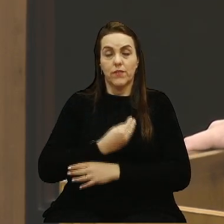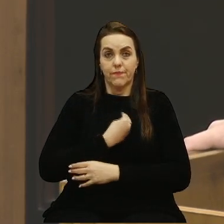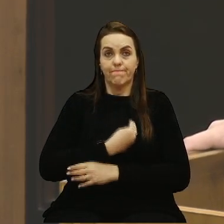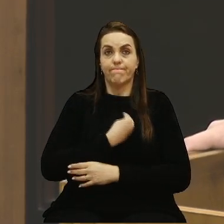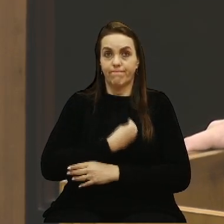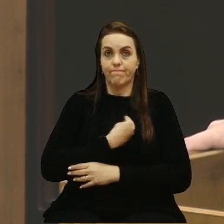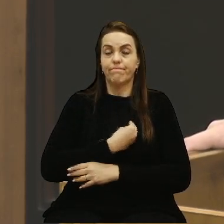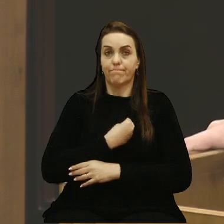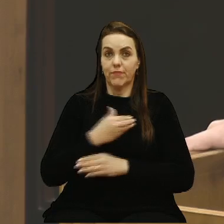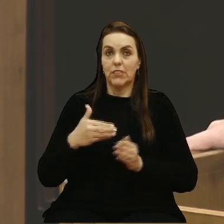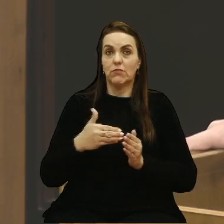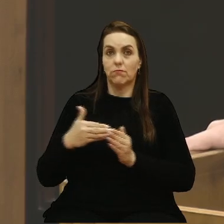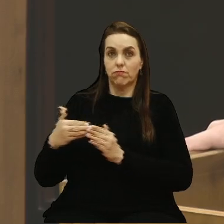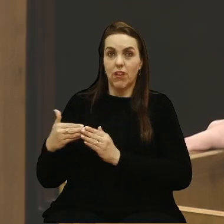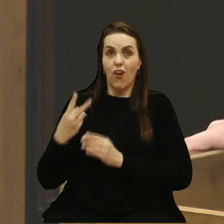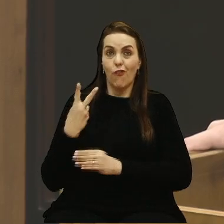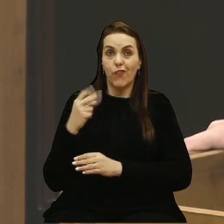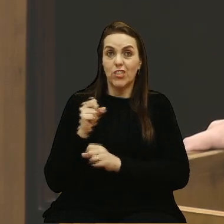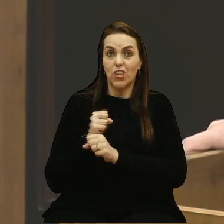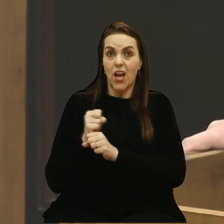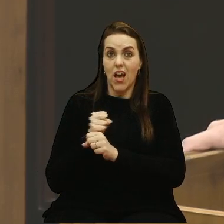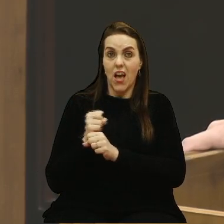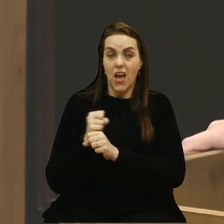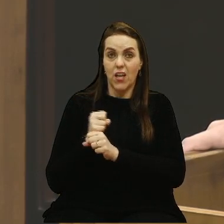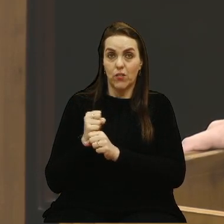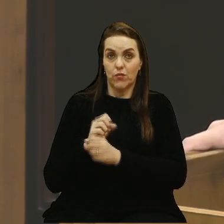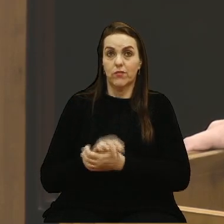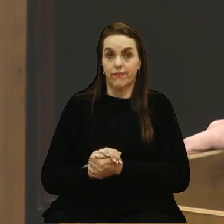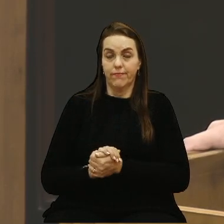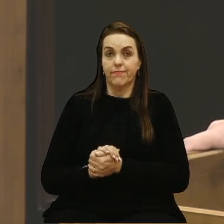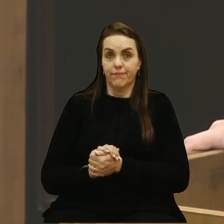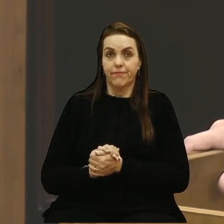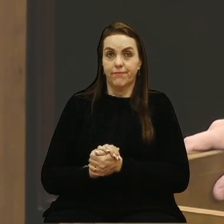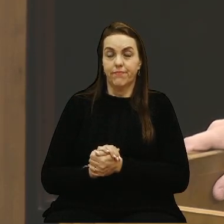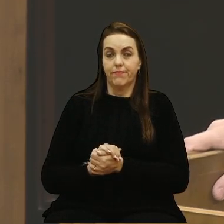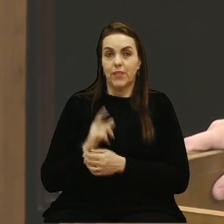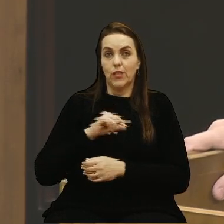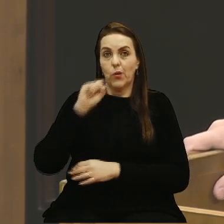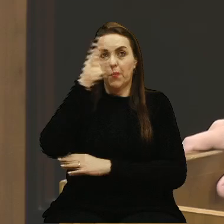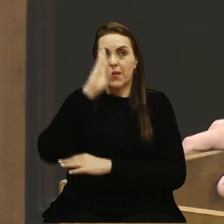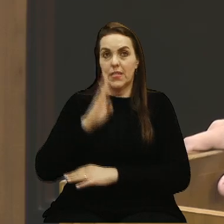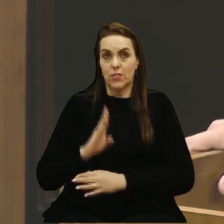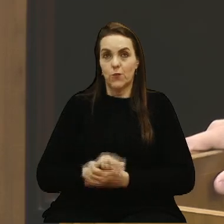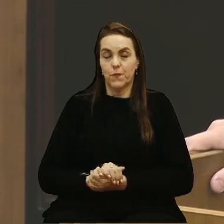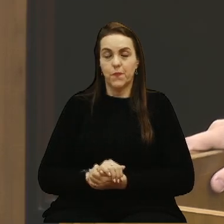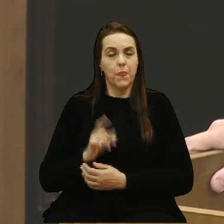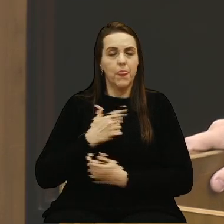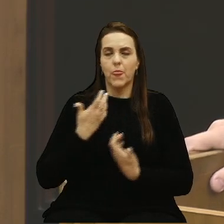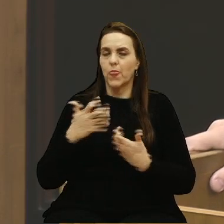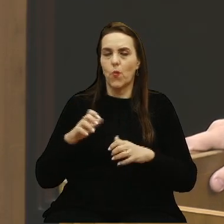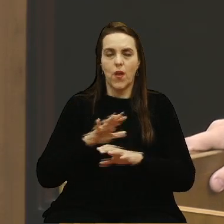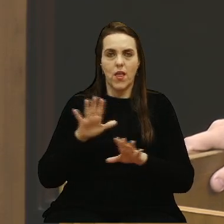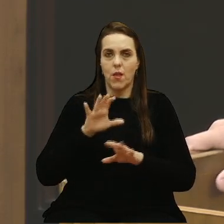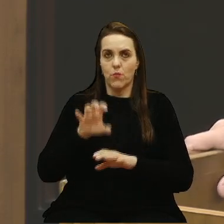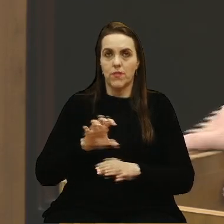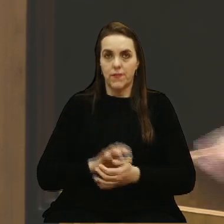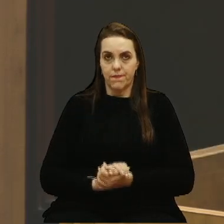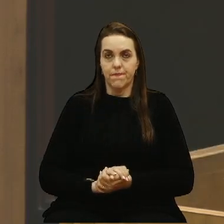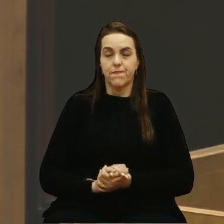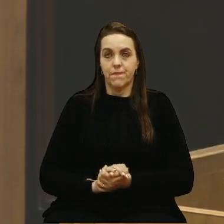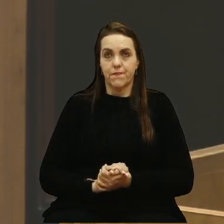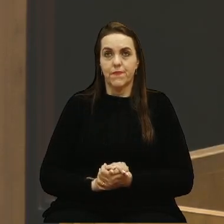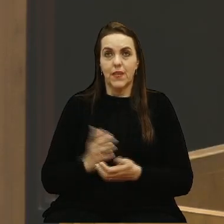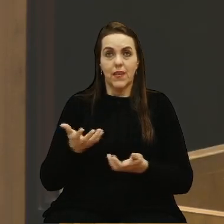regime de exceção por 20 anos nesse Brasil. E não é isso que nós queremos. Nós